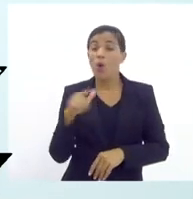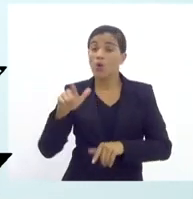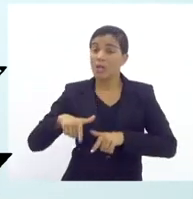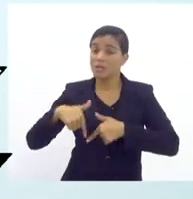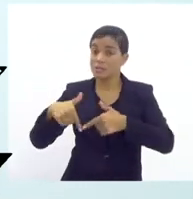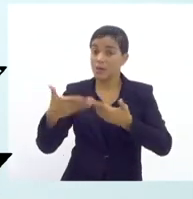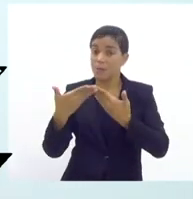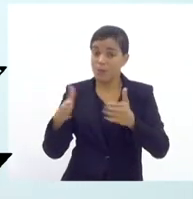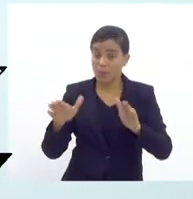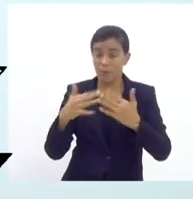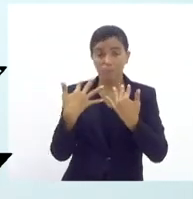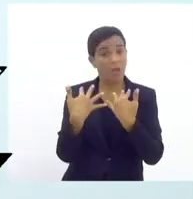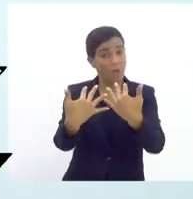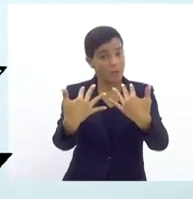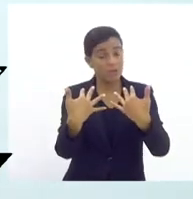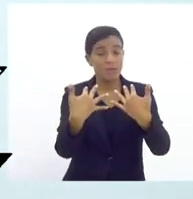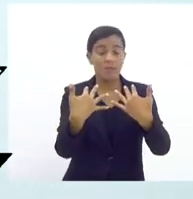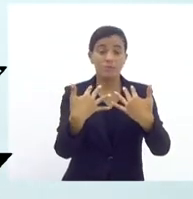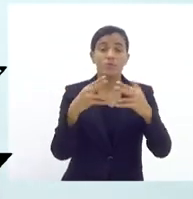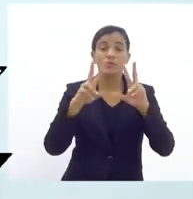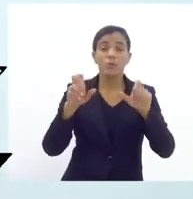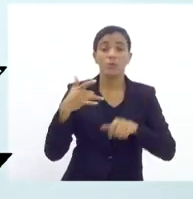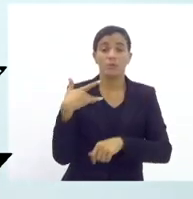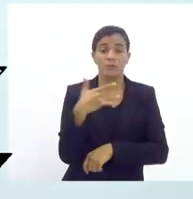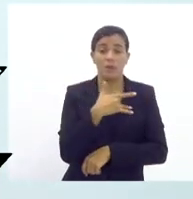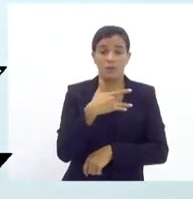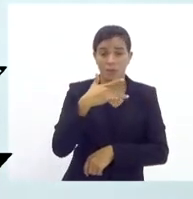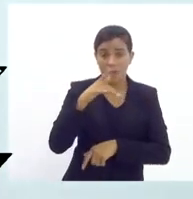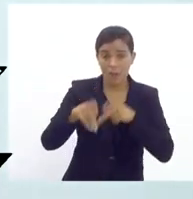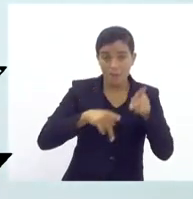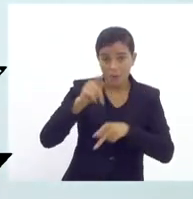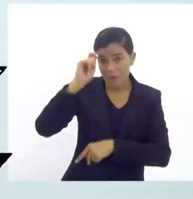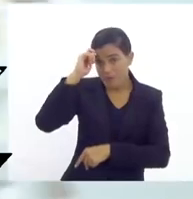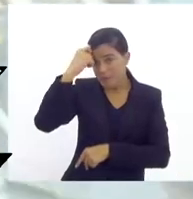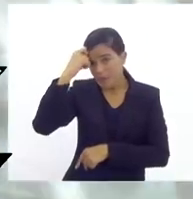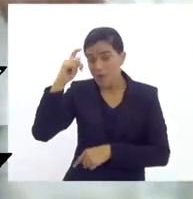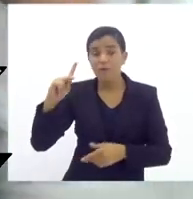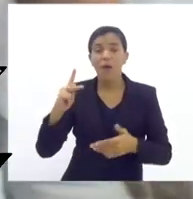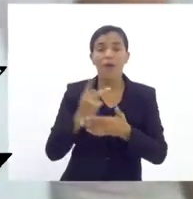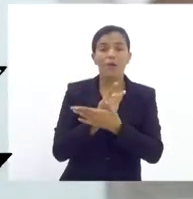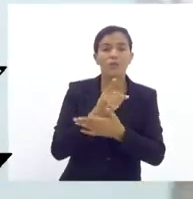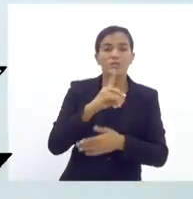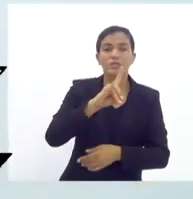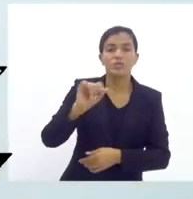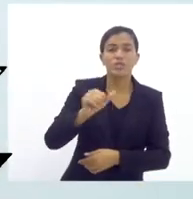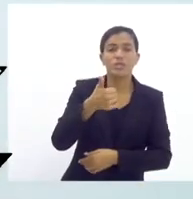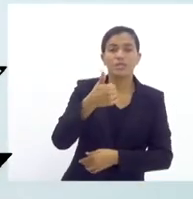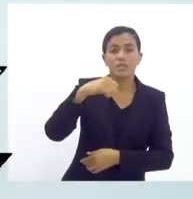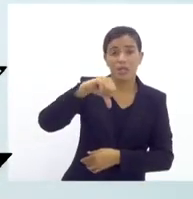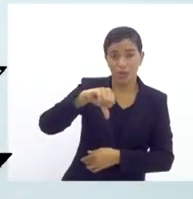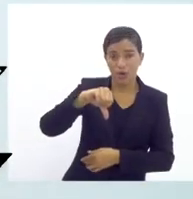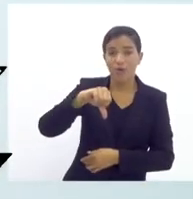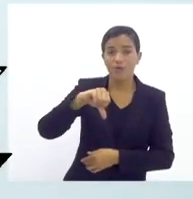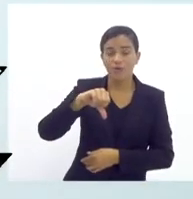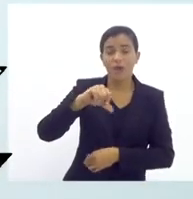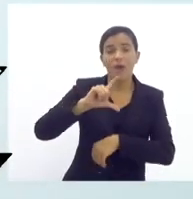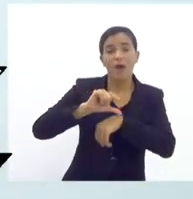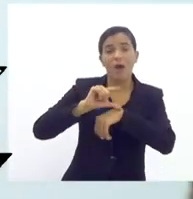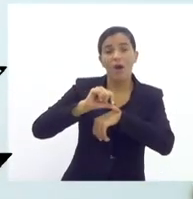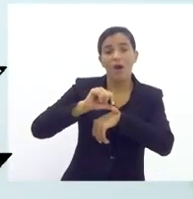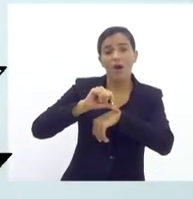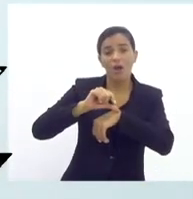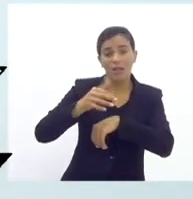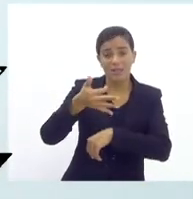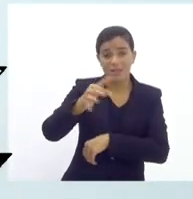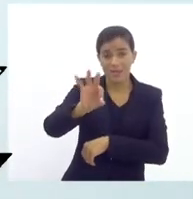pública que é audiência pública sobre a saúde da população negra que vai acontecer no dia 19/05 às 10 horas